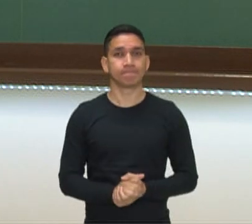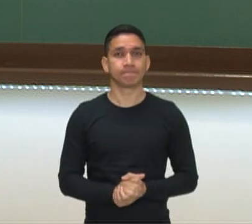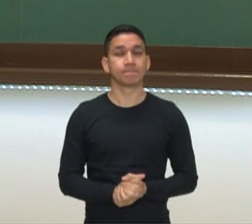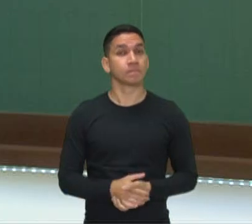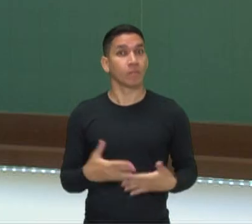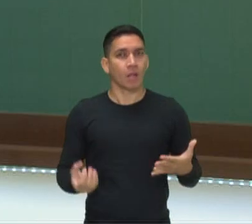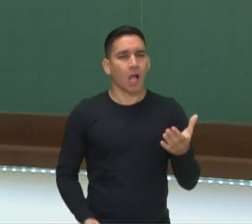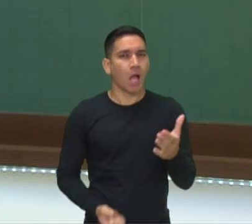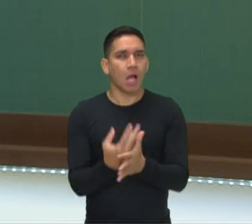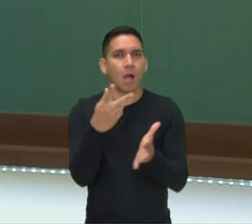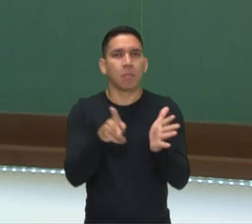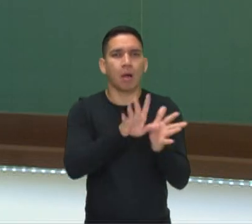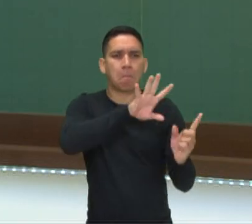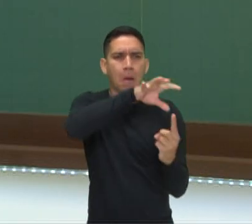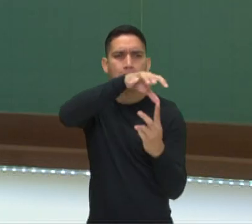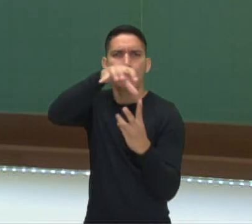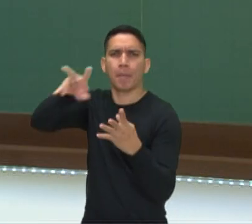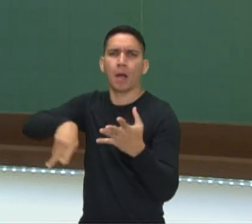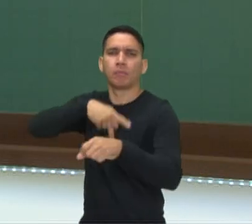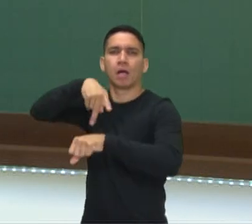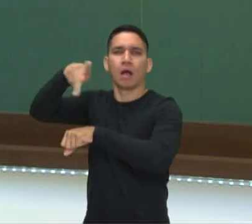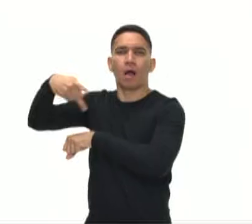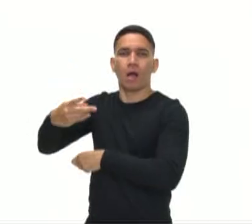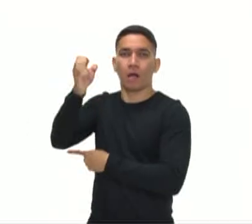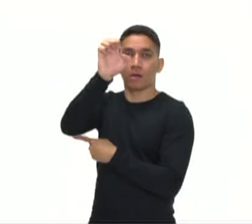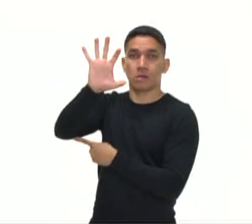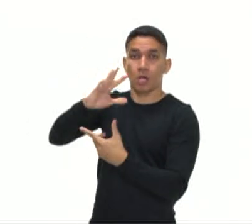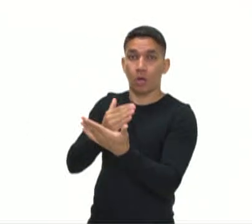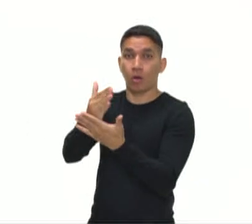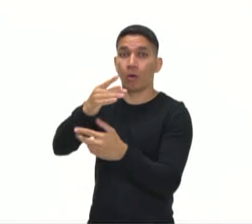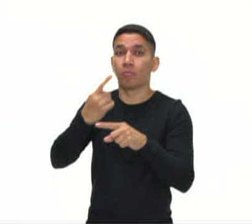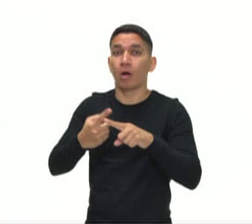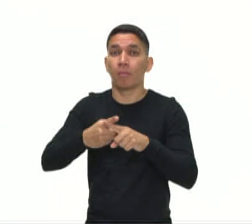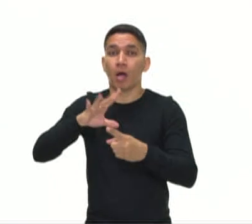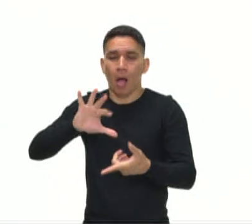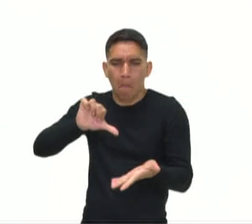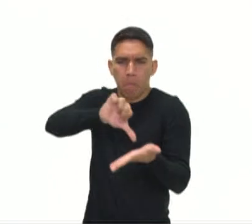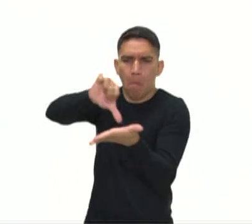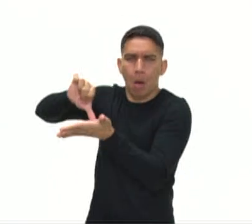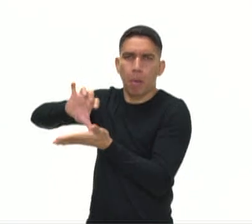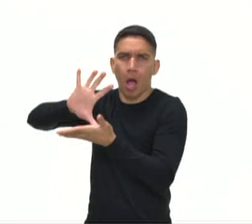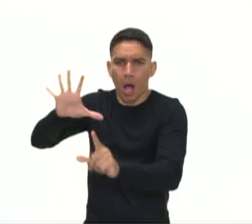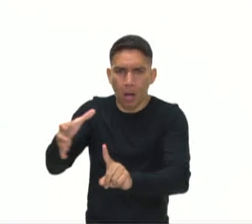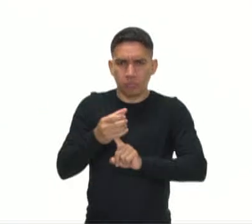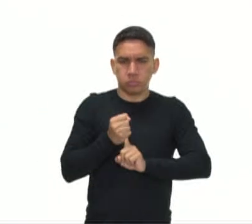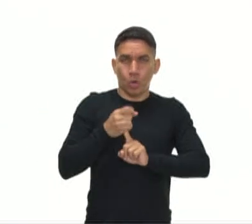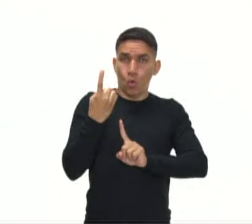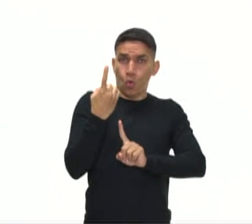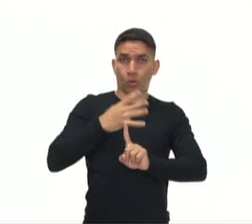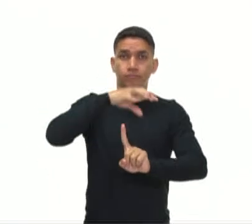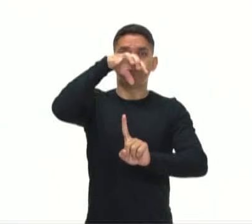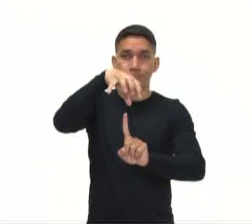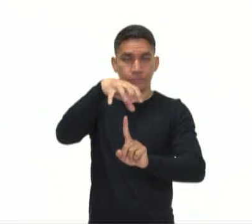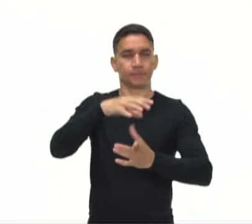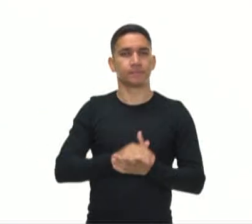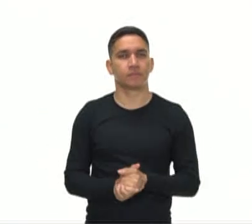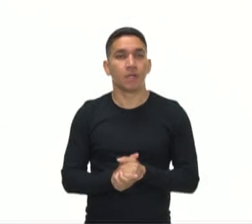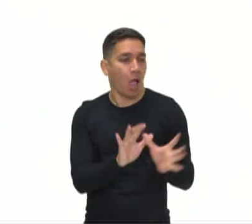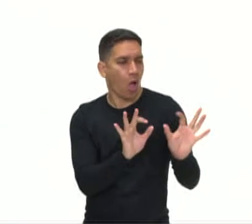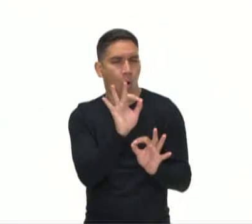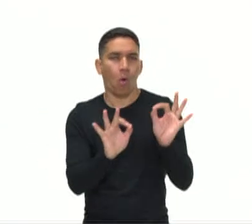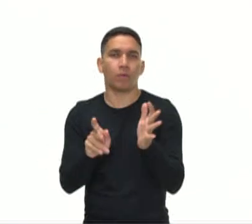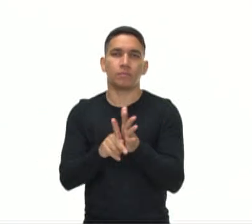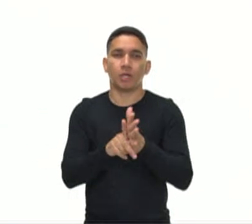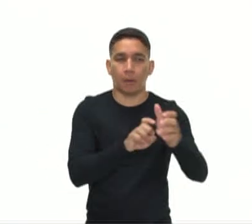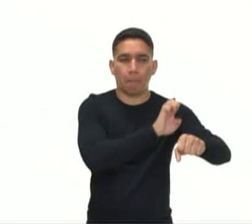A formação das monarquias nacionais europeias ocorreu a partir da centralização do poder nas mãos do rei e da organização dos